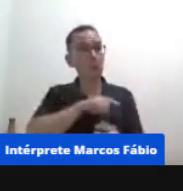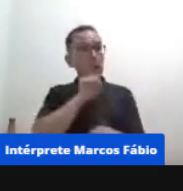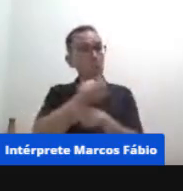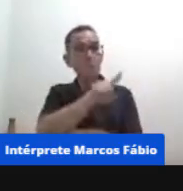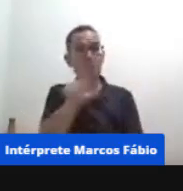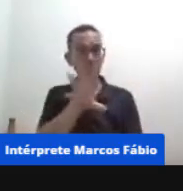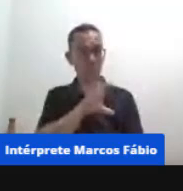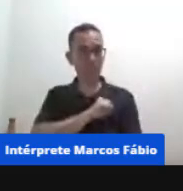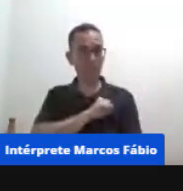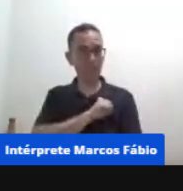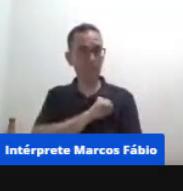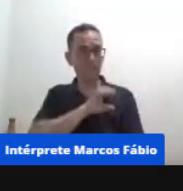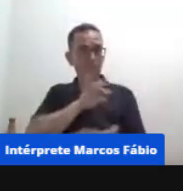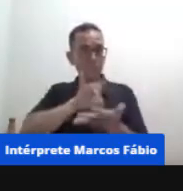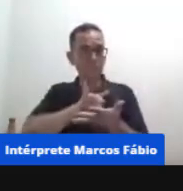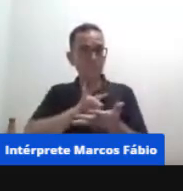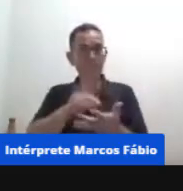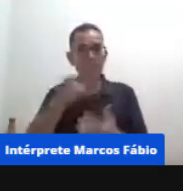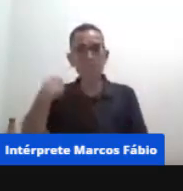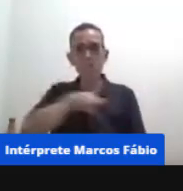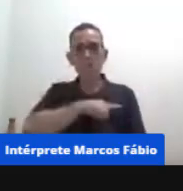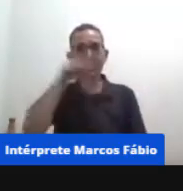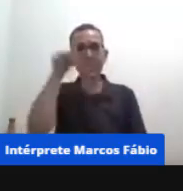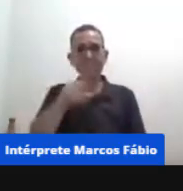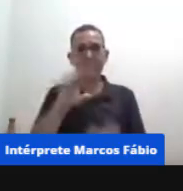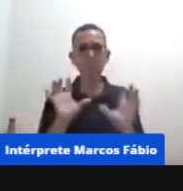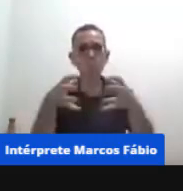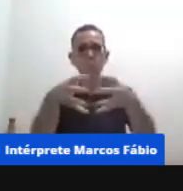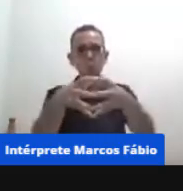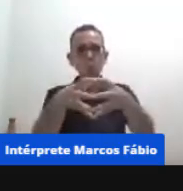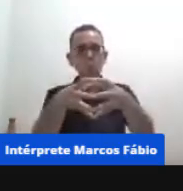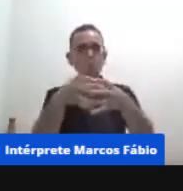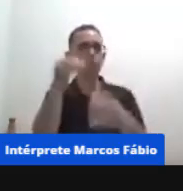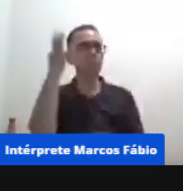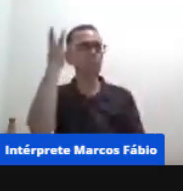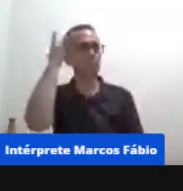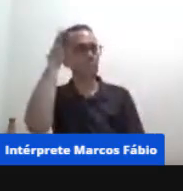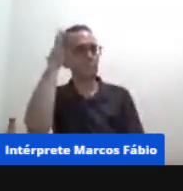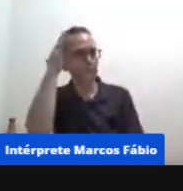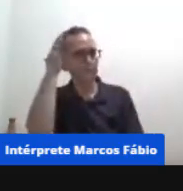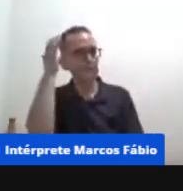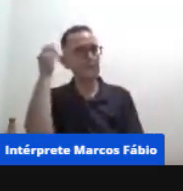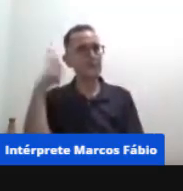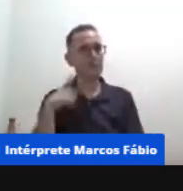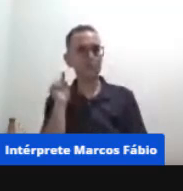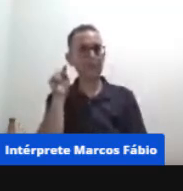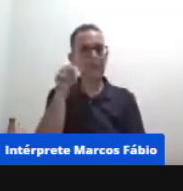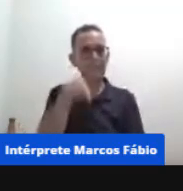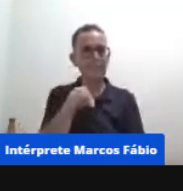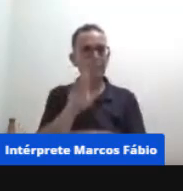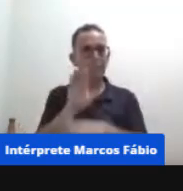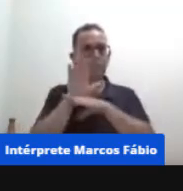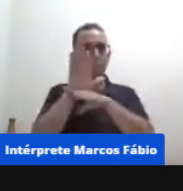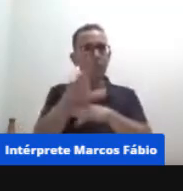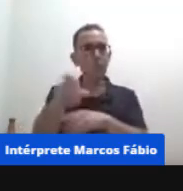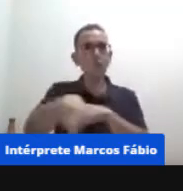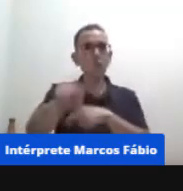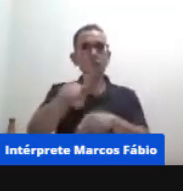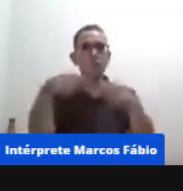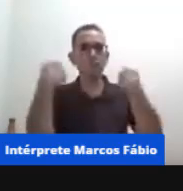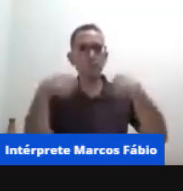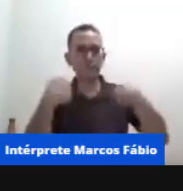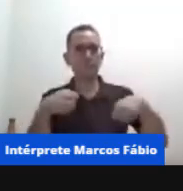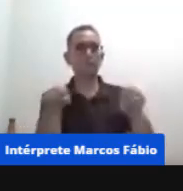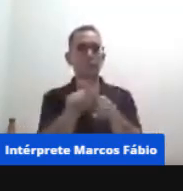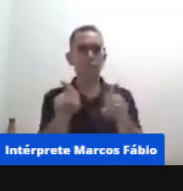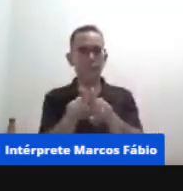Gente, espero que vocês tenham gostado. Nós aqui da equipe do Transtorno do Espectro Autista estamos aqui para